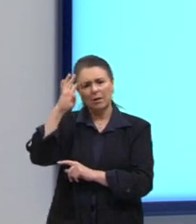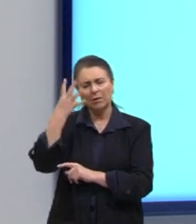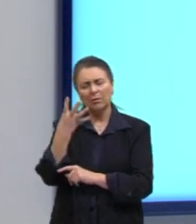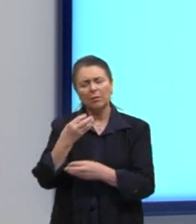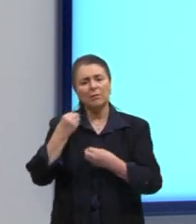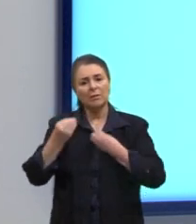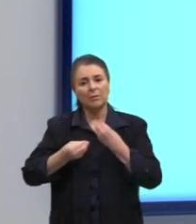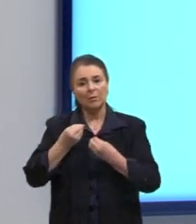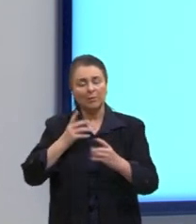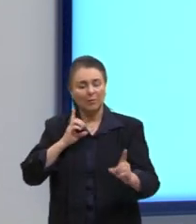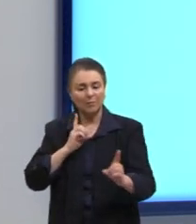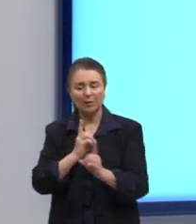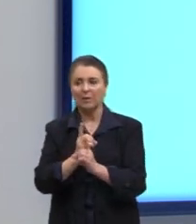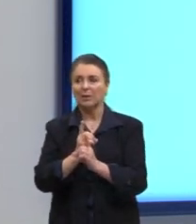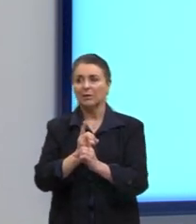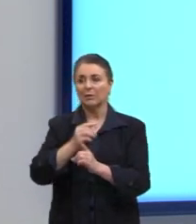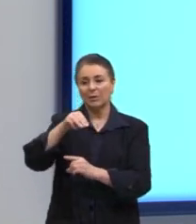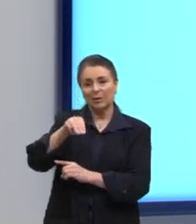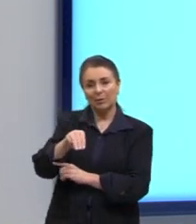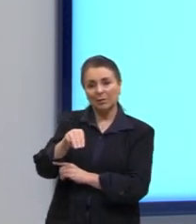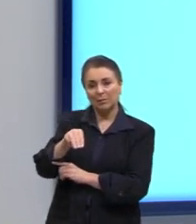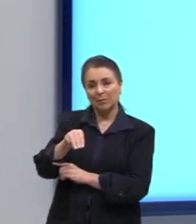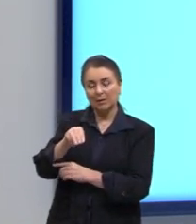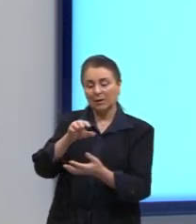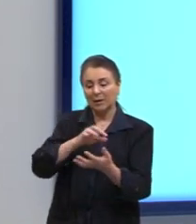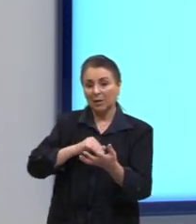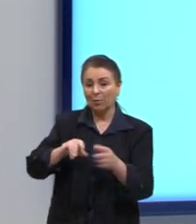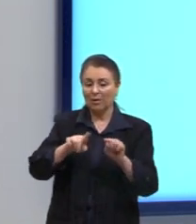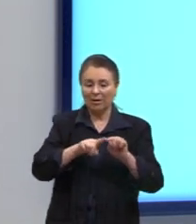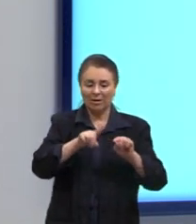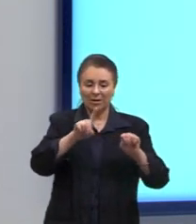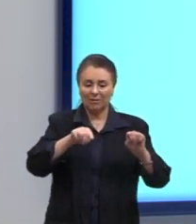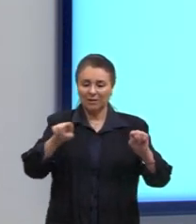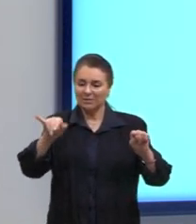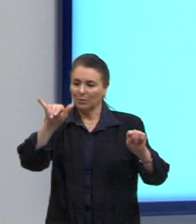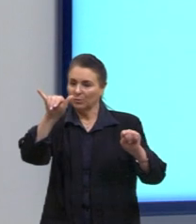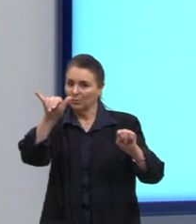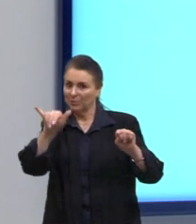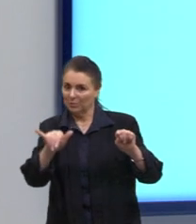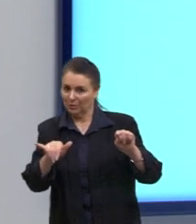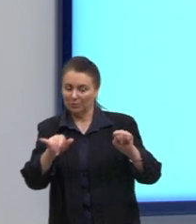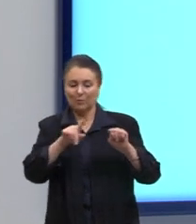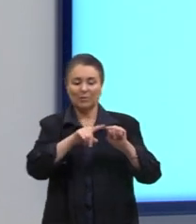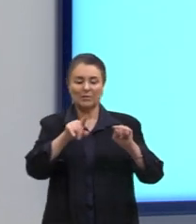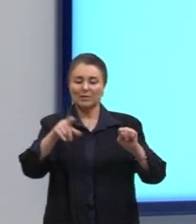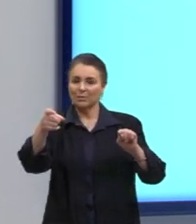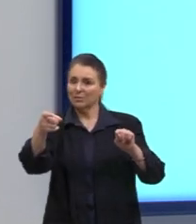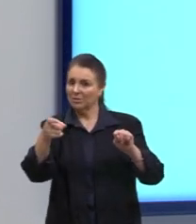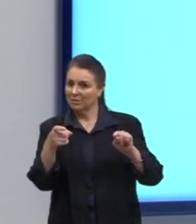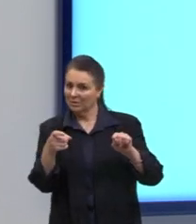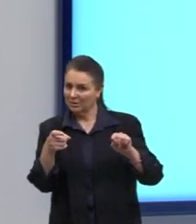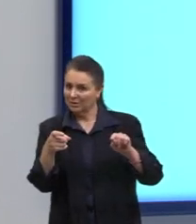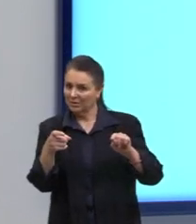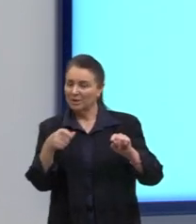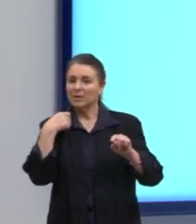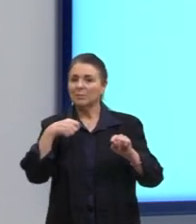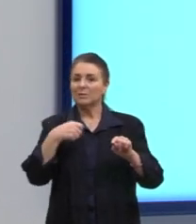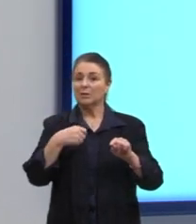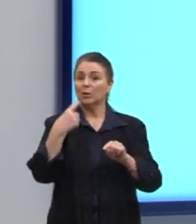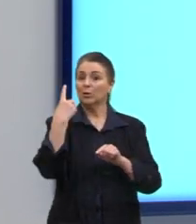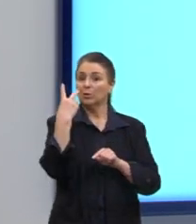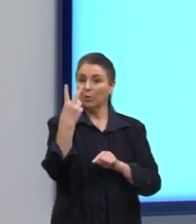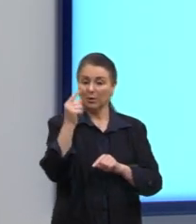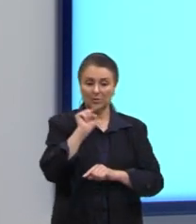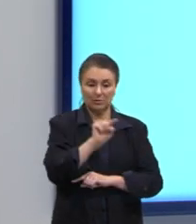como que eu vou descobrir o m calculando a variação do Y e a variação do X E aí preciso de dois pontos